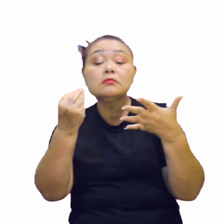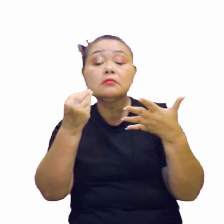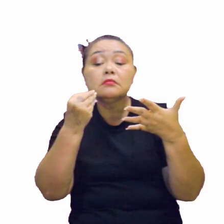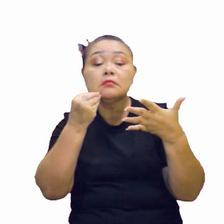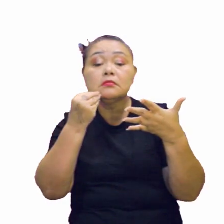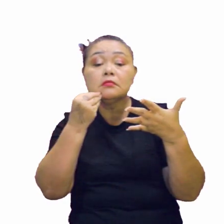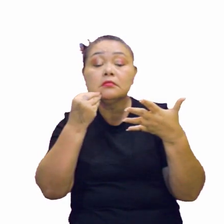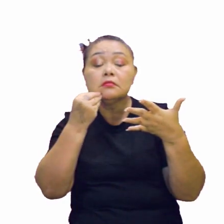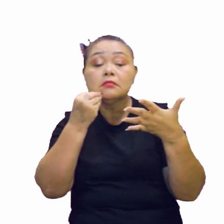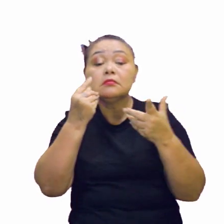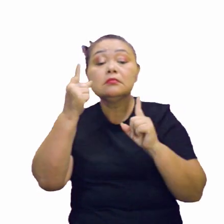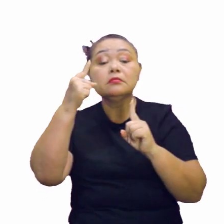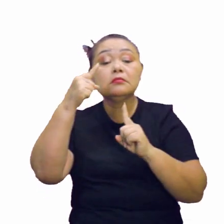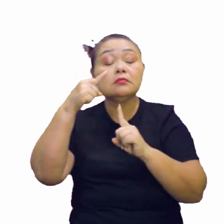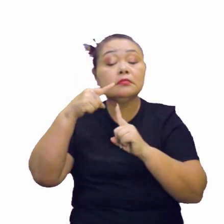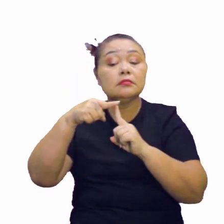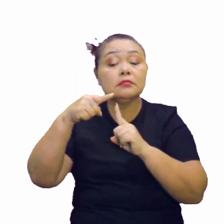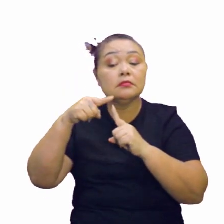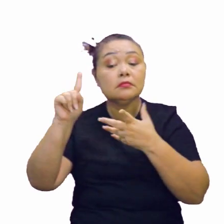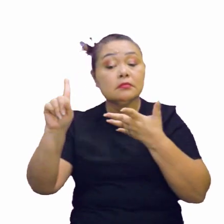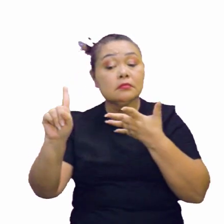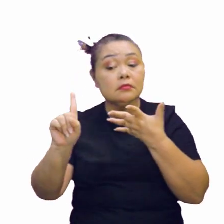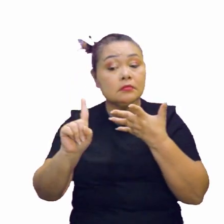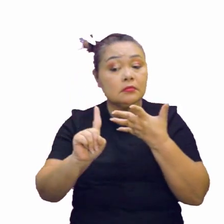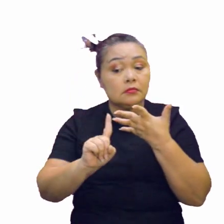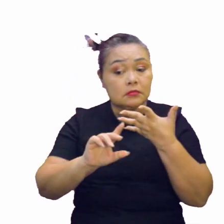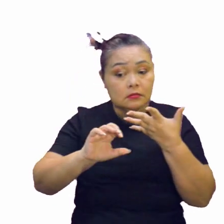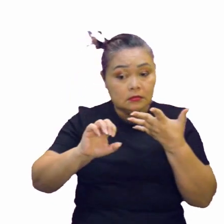peculiaridades e os tipos de intervenção.